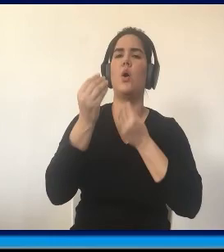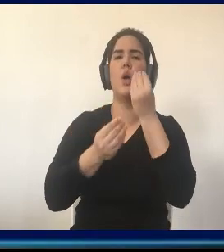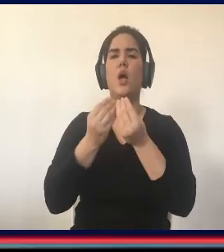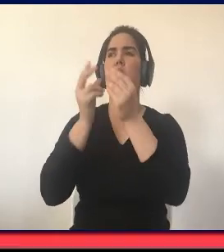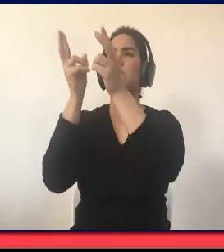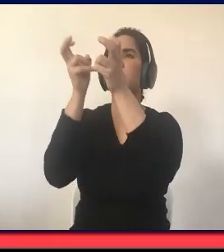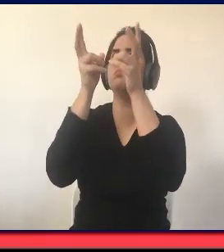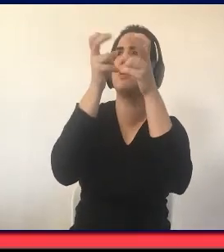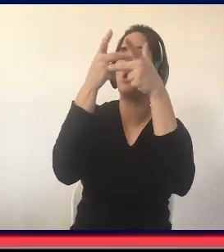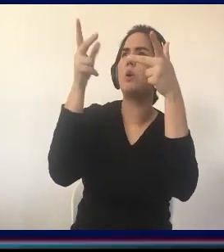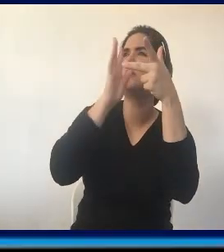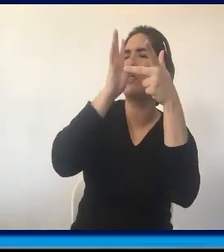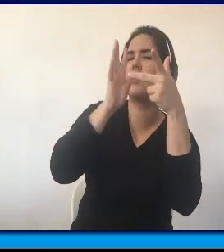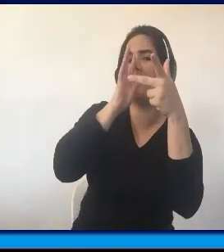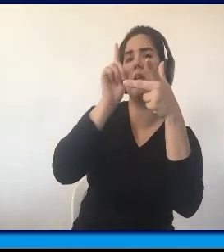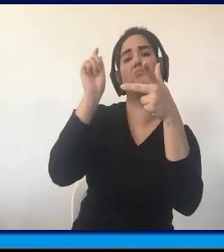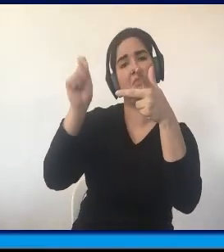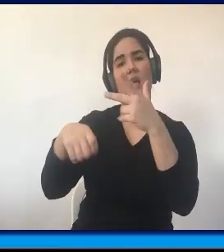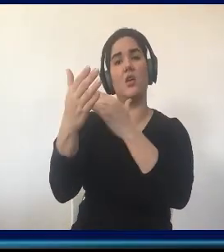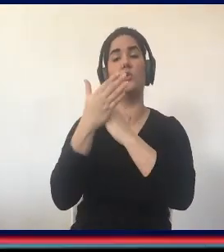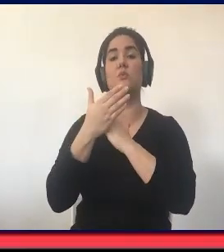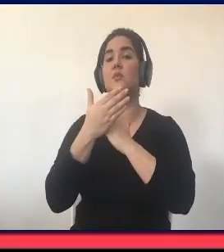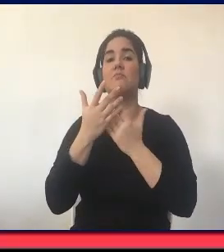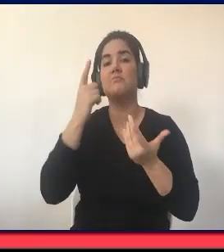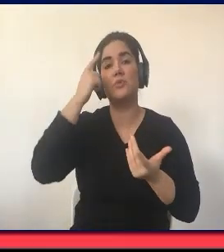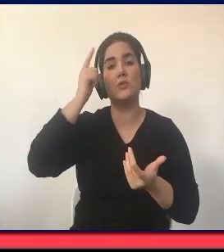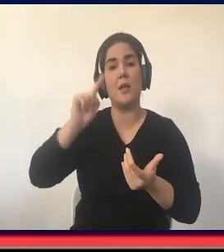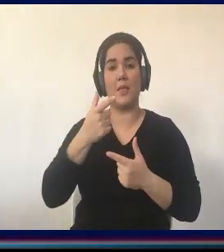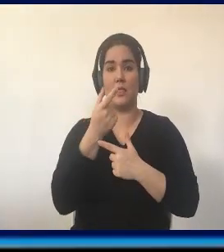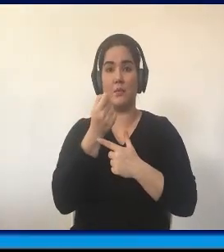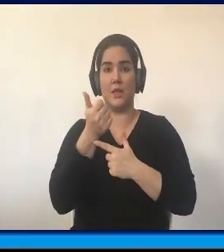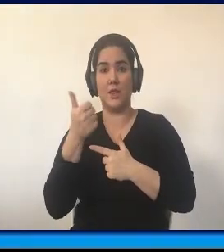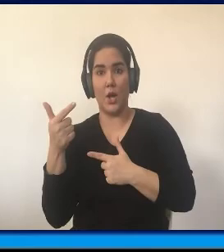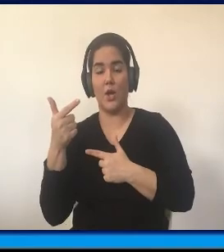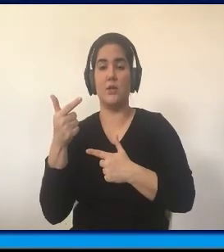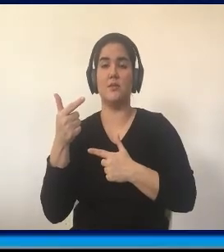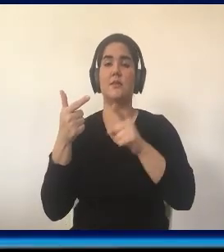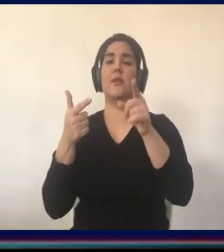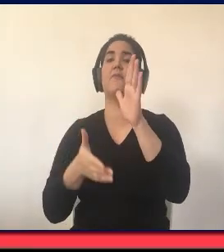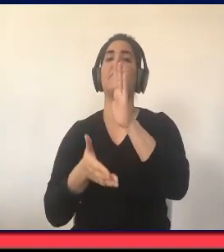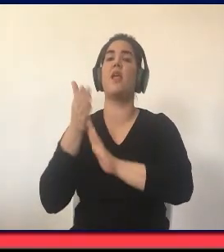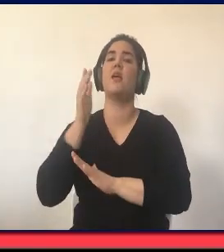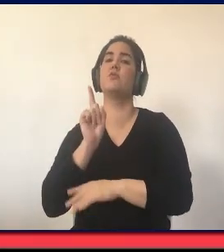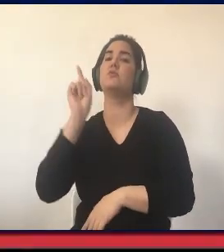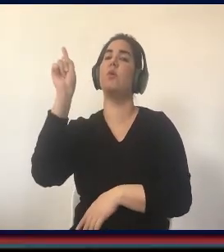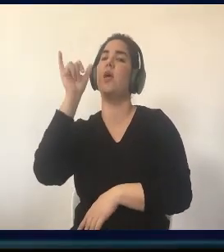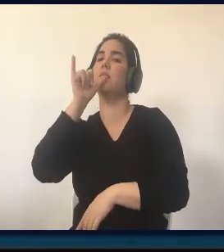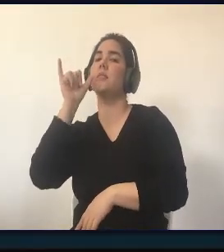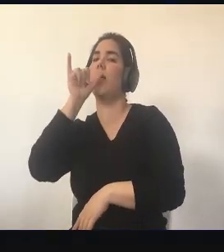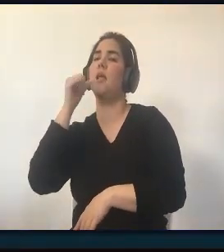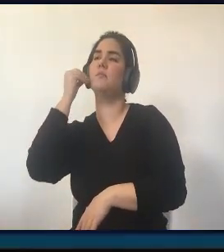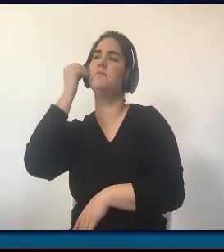quem diria que em 2012 essa viagem para a Itália ia gerar um resultado tão espetacular para a sua